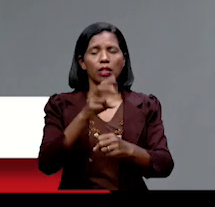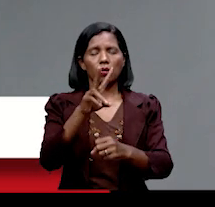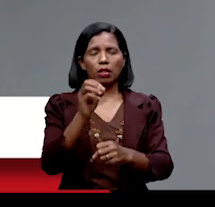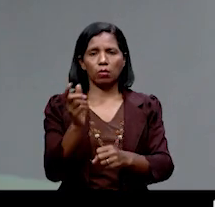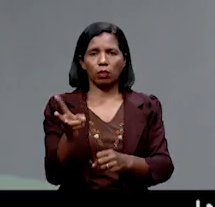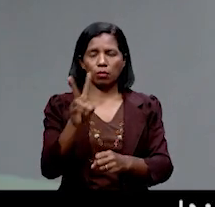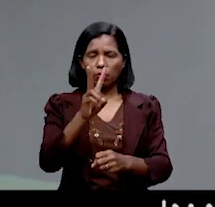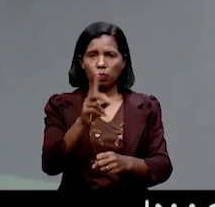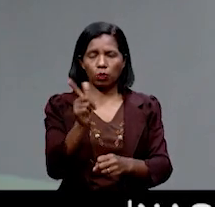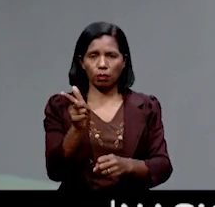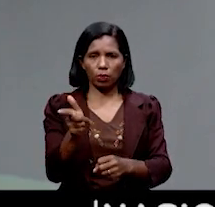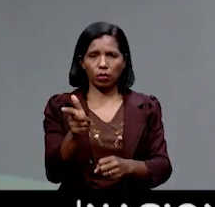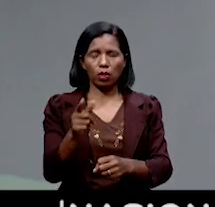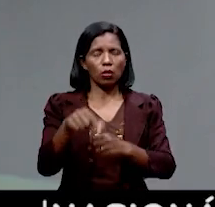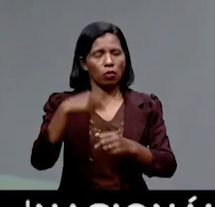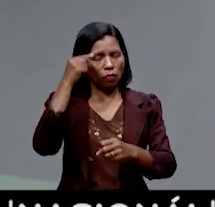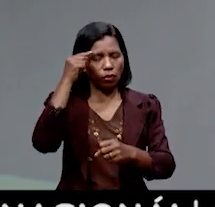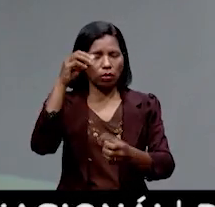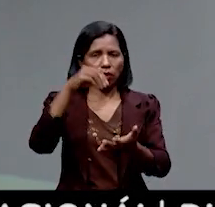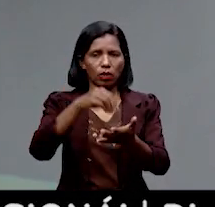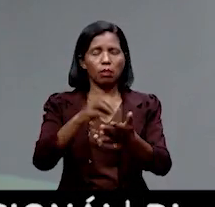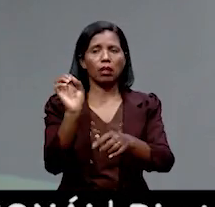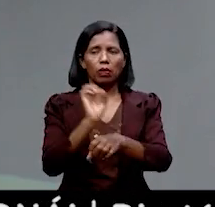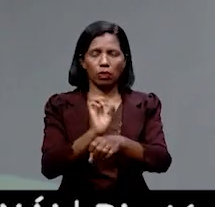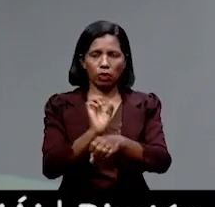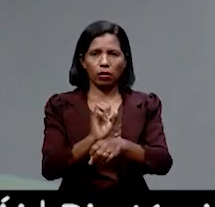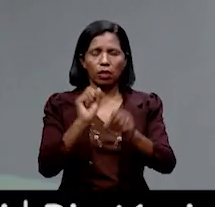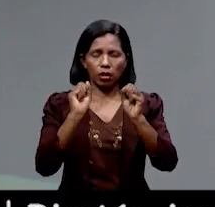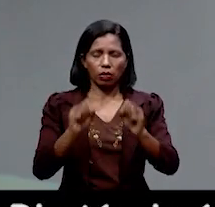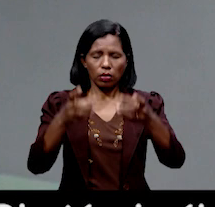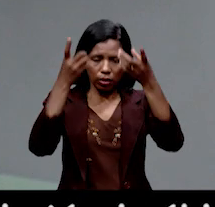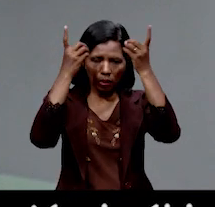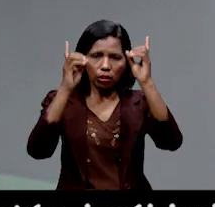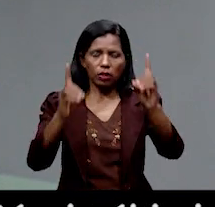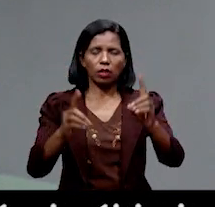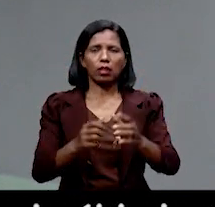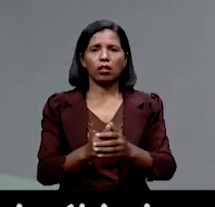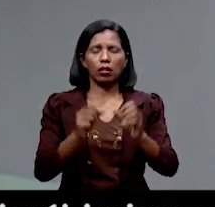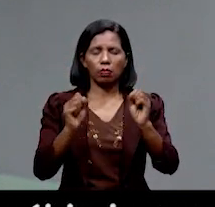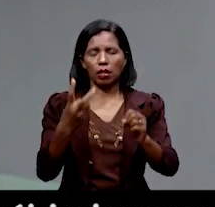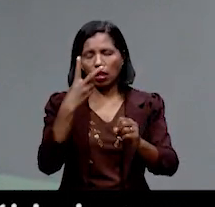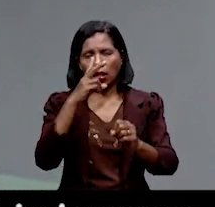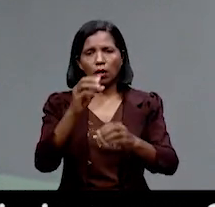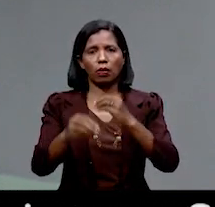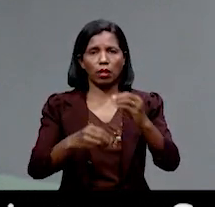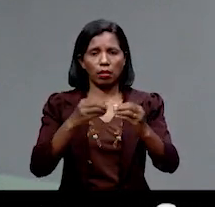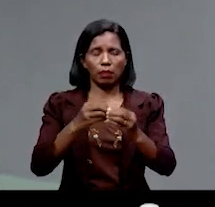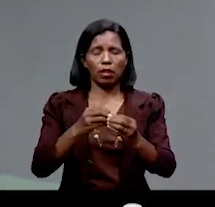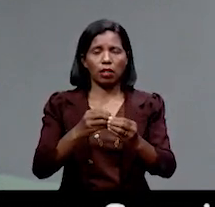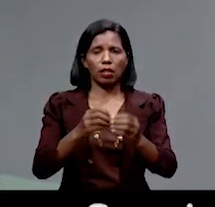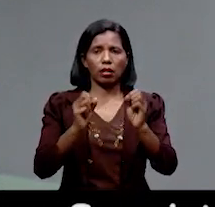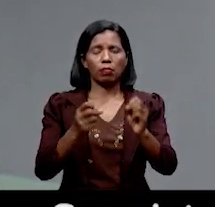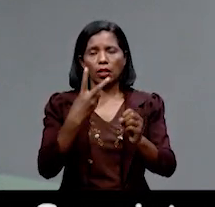avança que era sua estabilização econômica, nebe ambicioso, define pacote estimula econômico, nebe composto as medidas